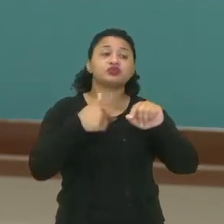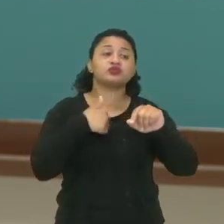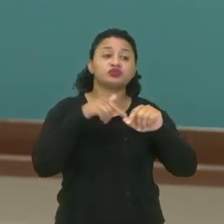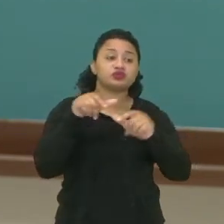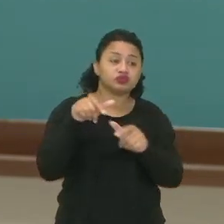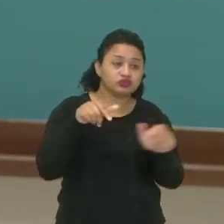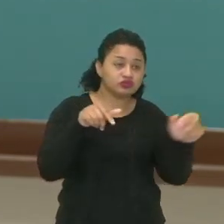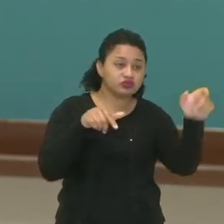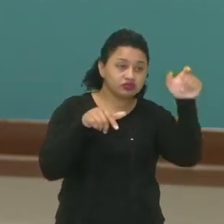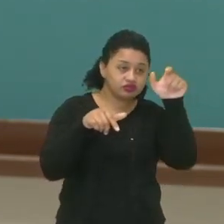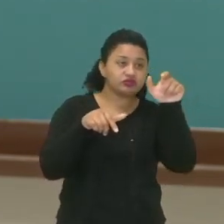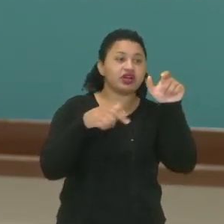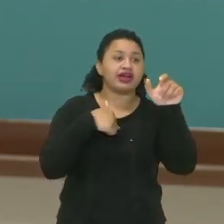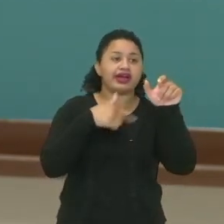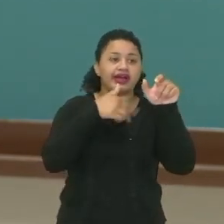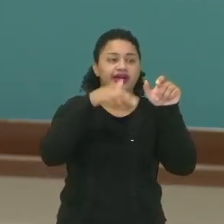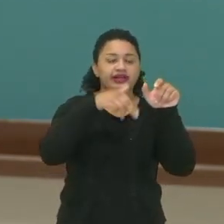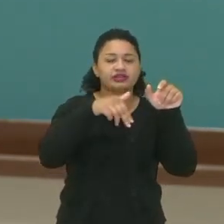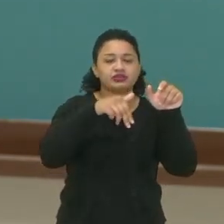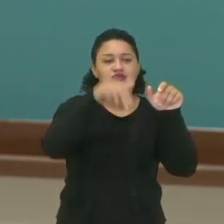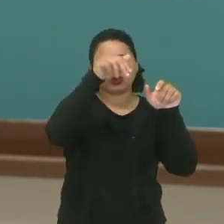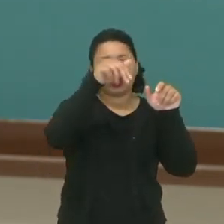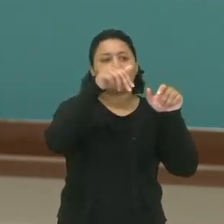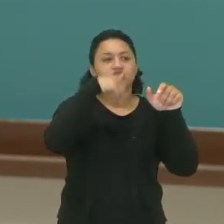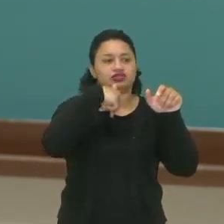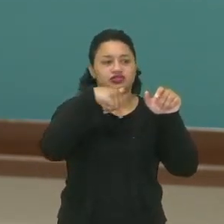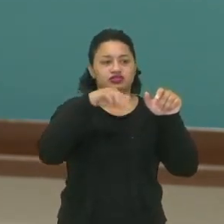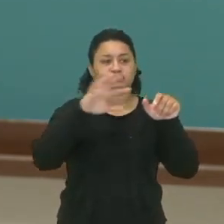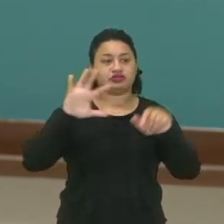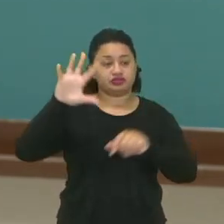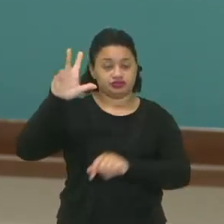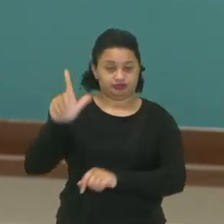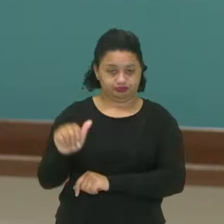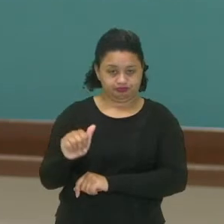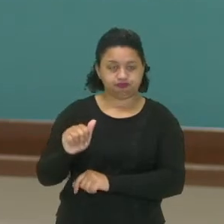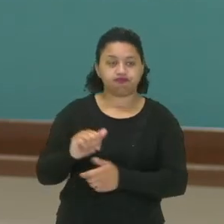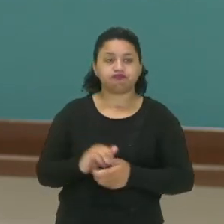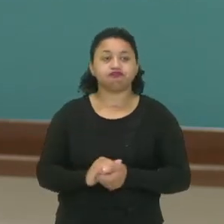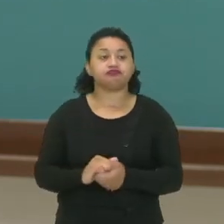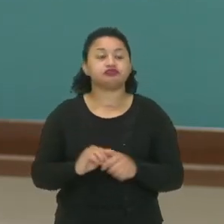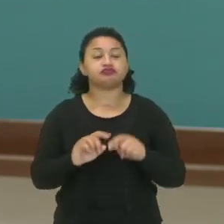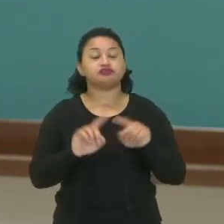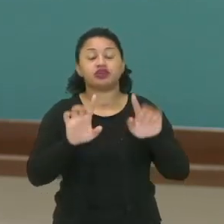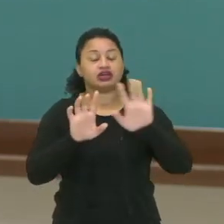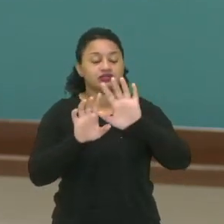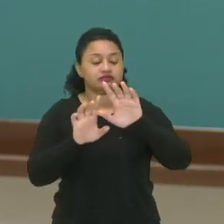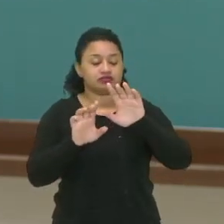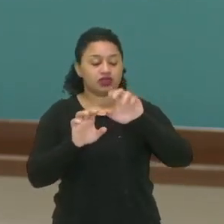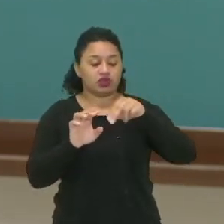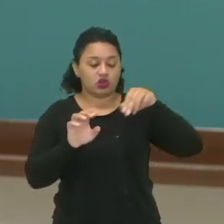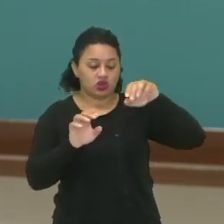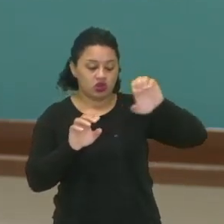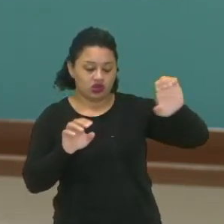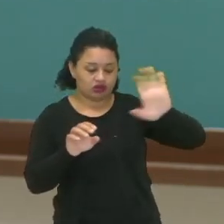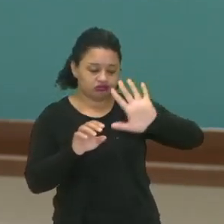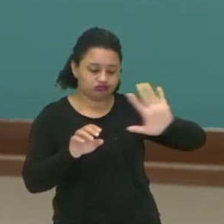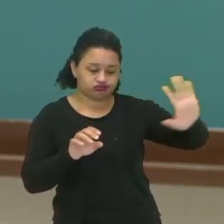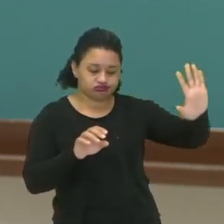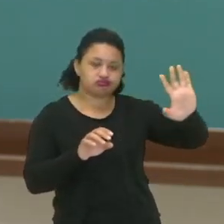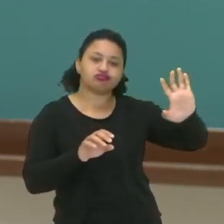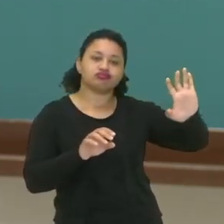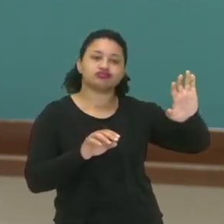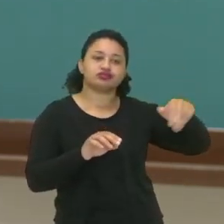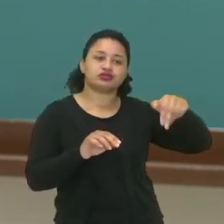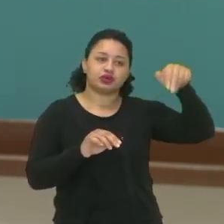mais setentrional da África, mais ao norte da África, ok? Na verdade, mais a noroeste, né, da África, mas enfim, parte mais ao